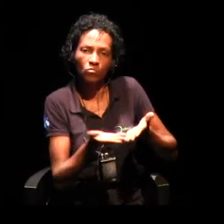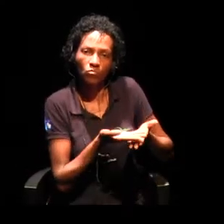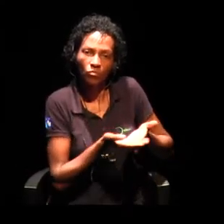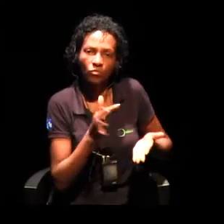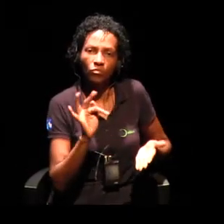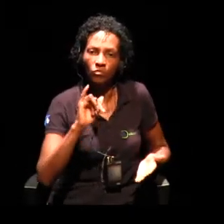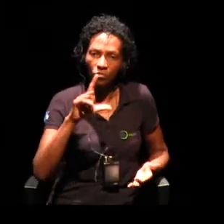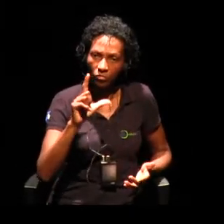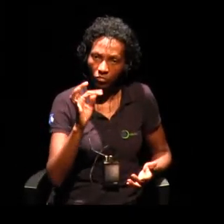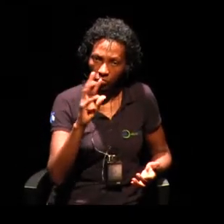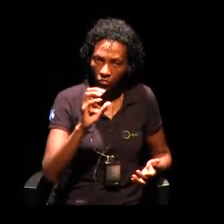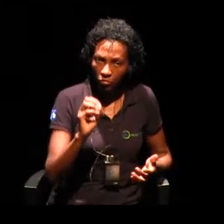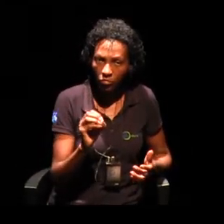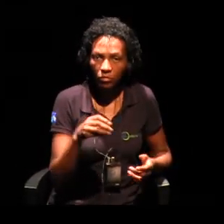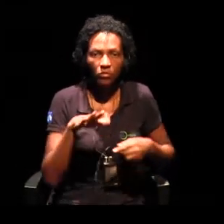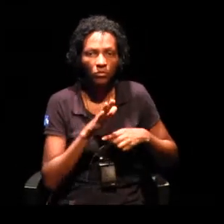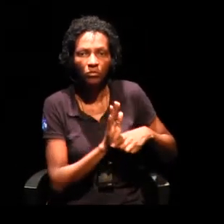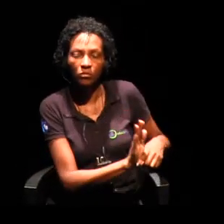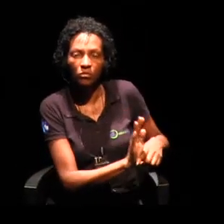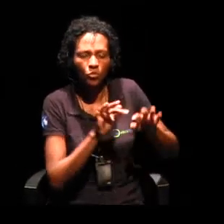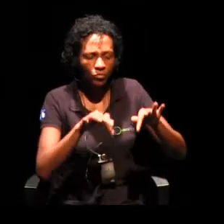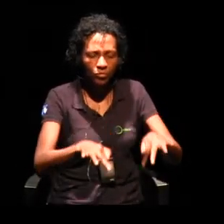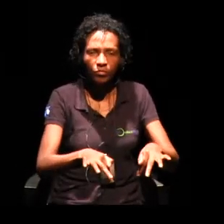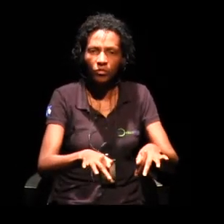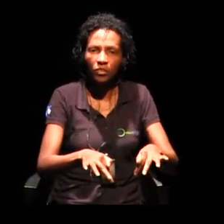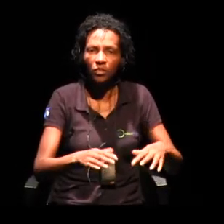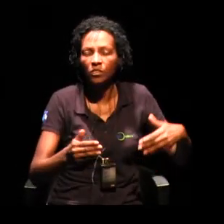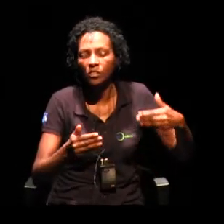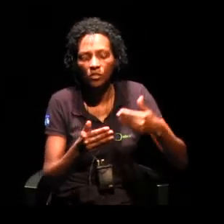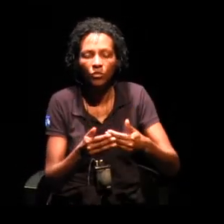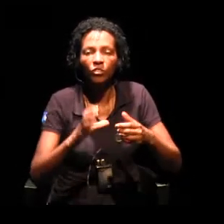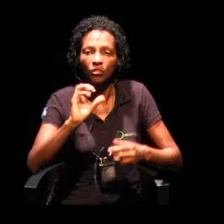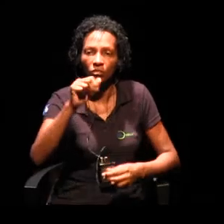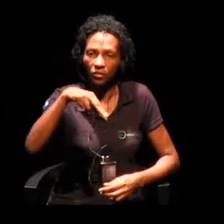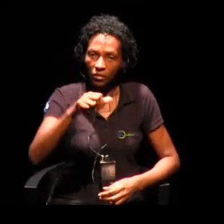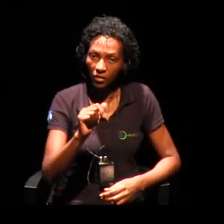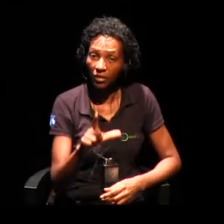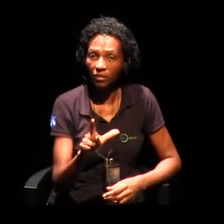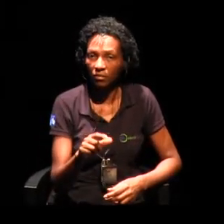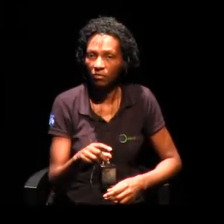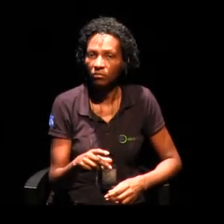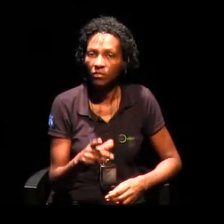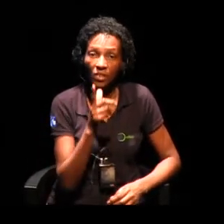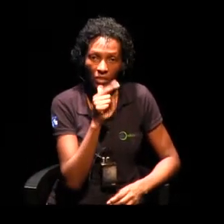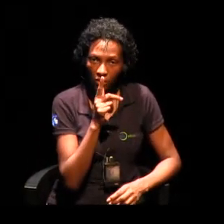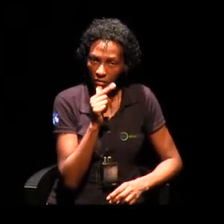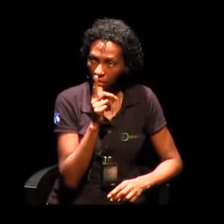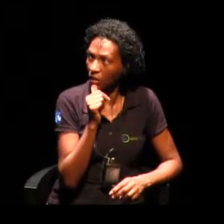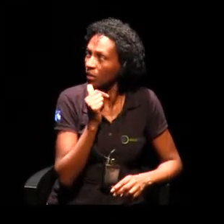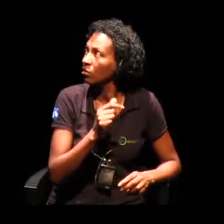absorver a água. Tudo isso passa por um processo de filtração que vai, no final, chegar ao canal.